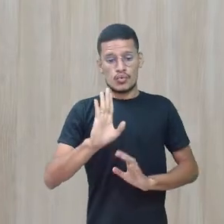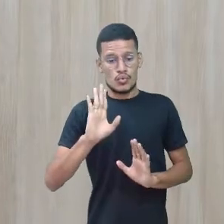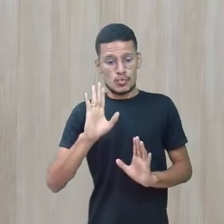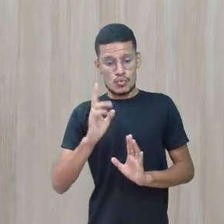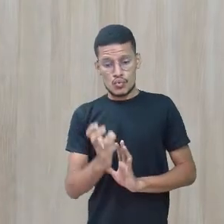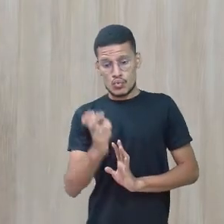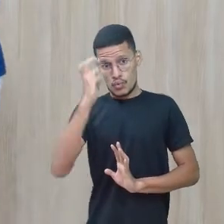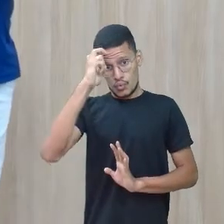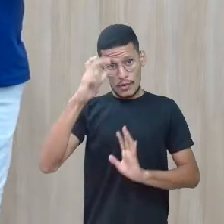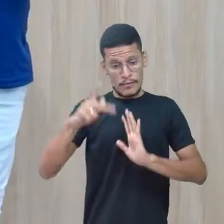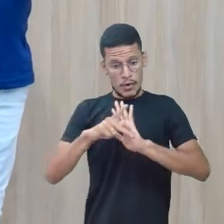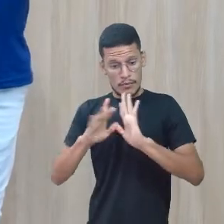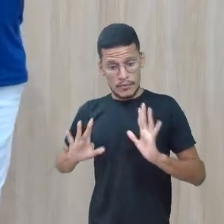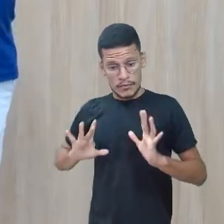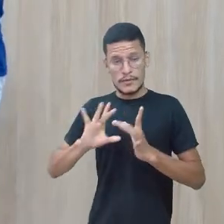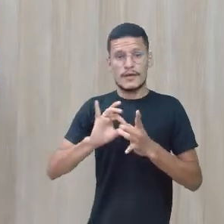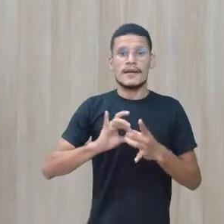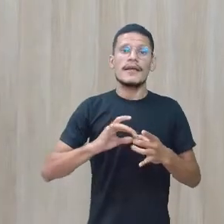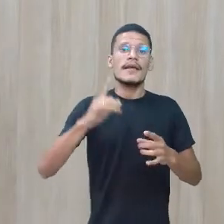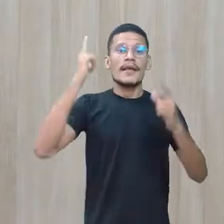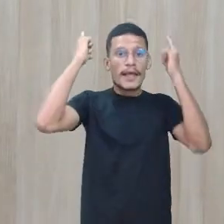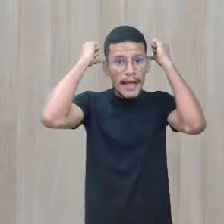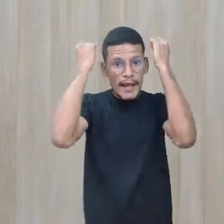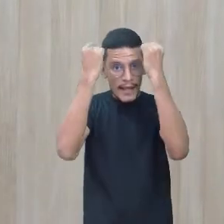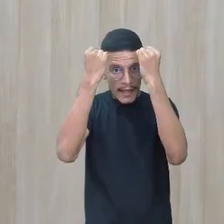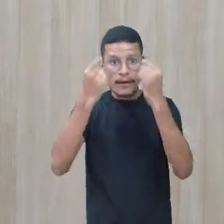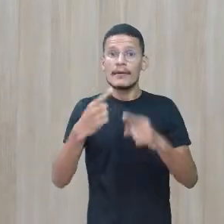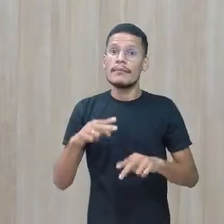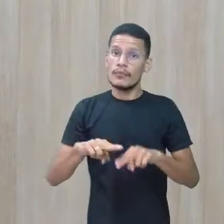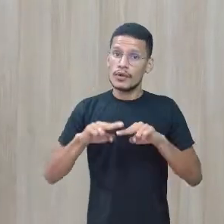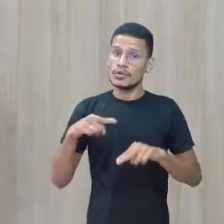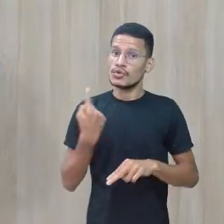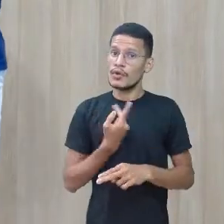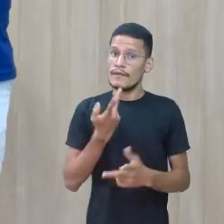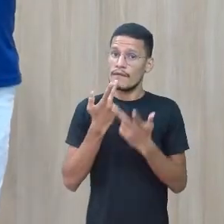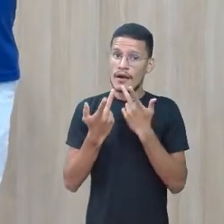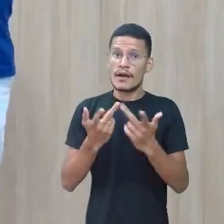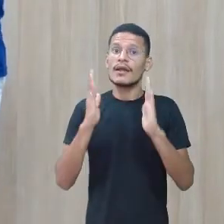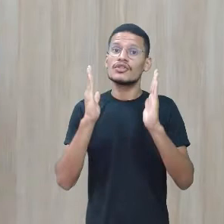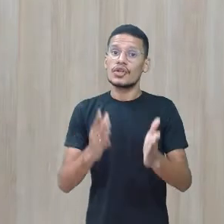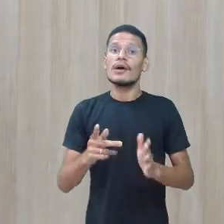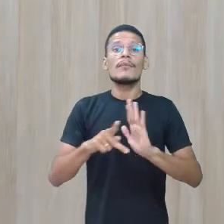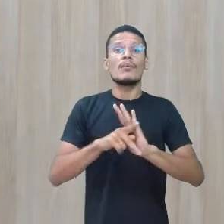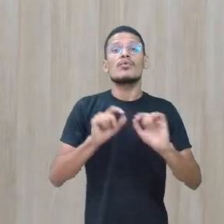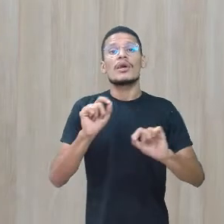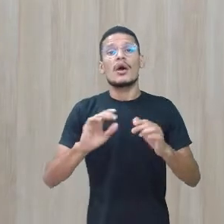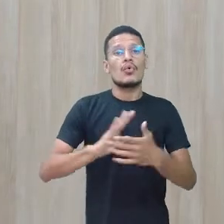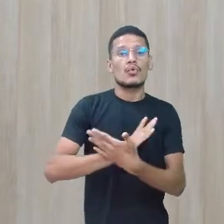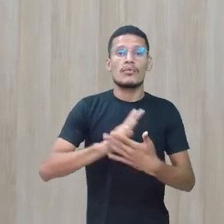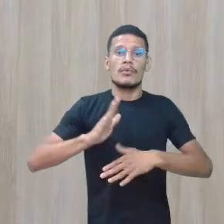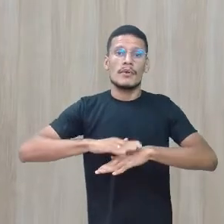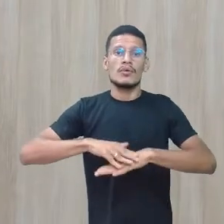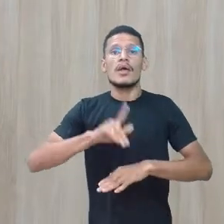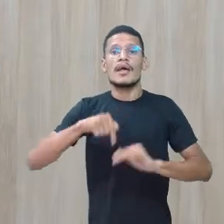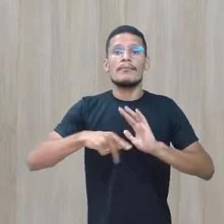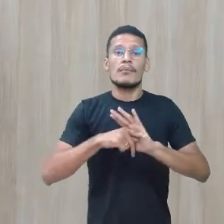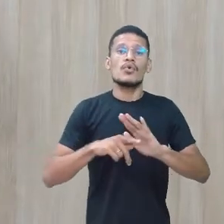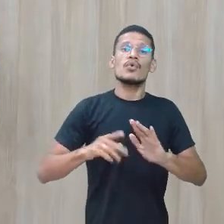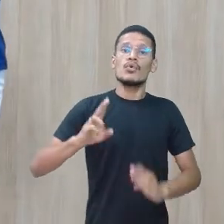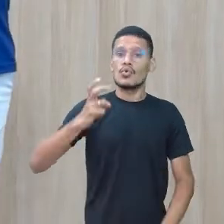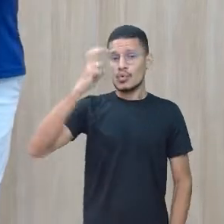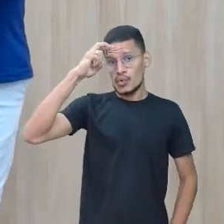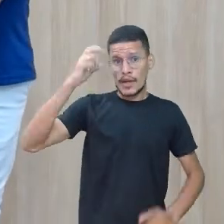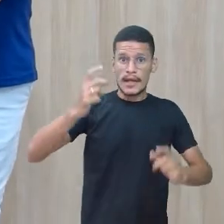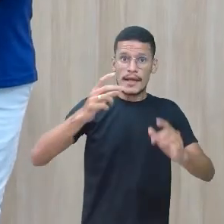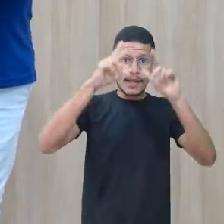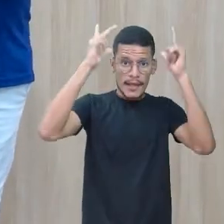à cultura grega. Por isso que a gente fala, em alguns momentos, em cultura greco-romana, porque os romanos haviam